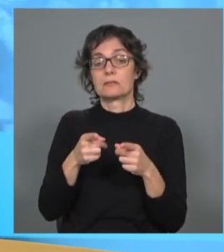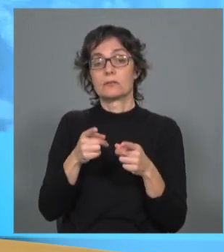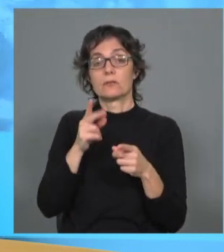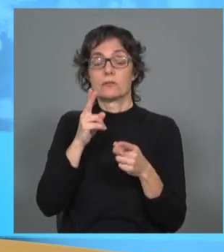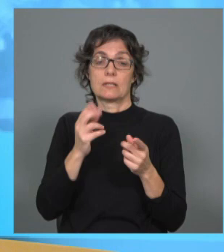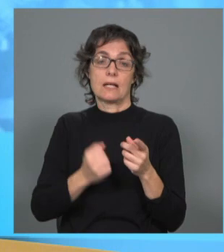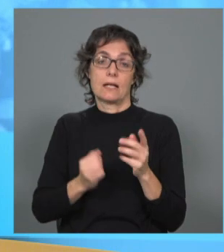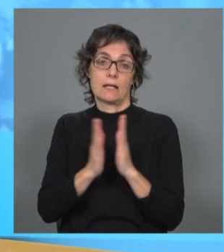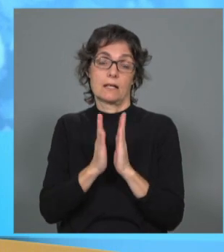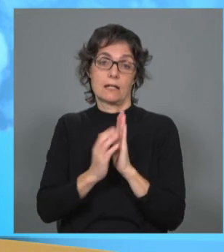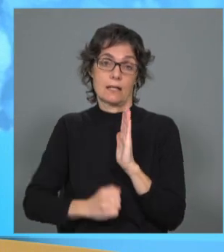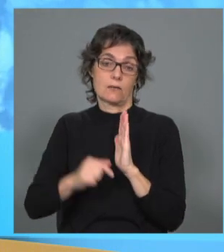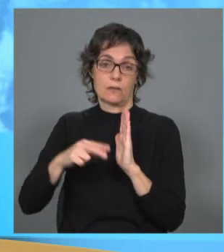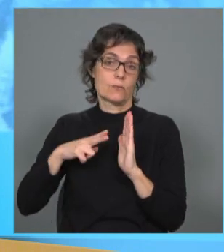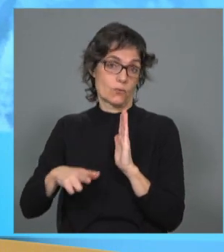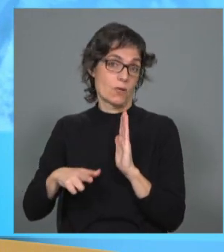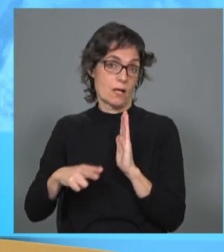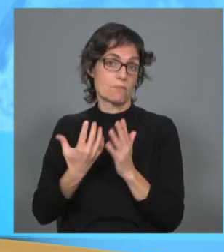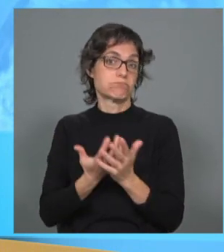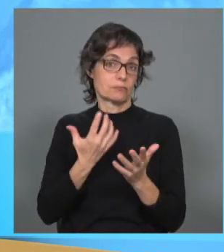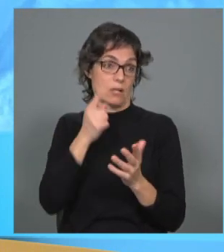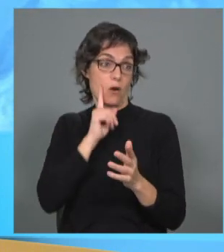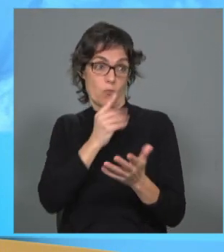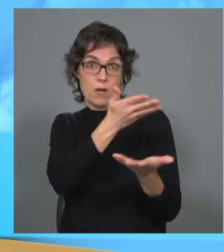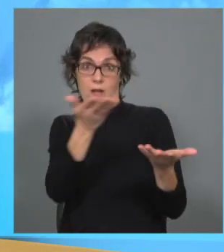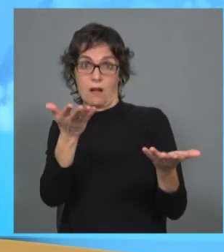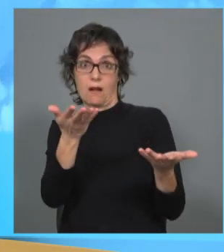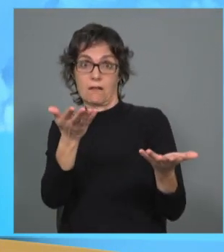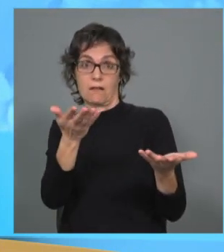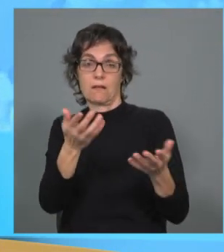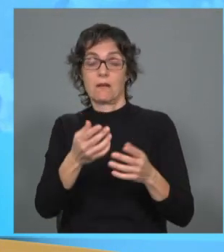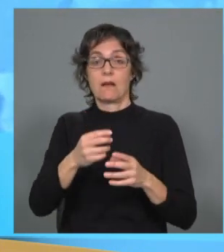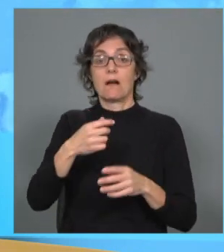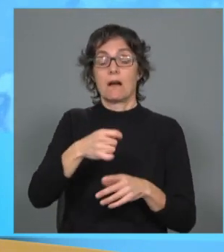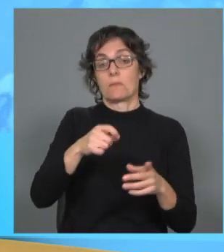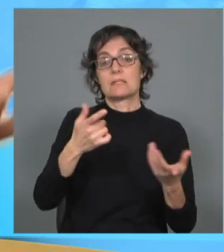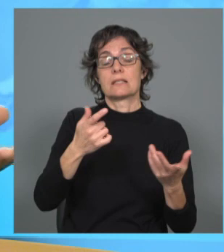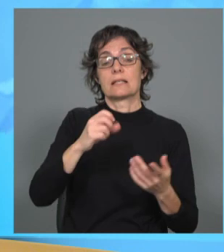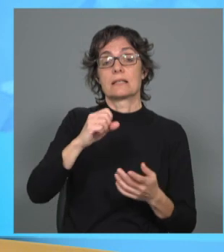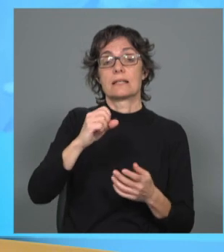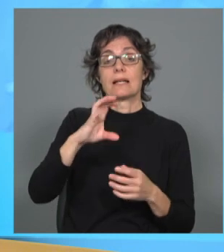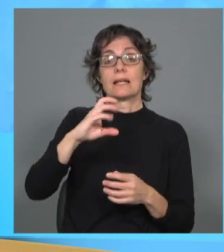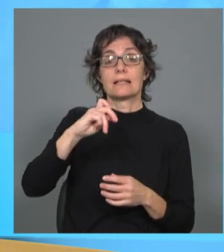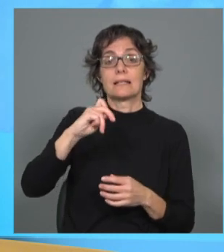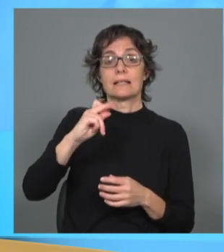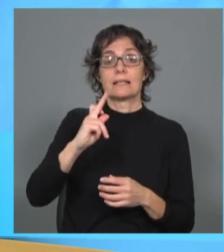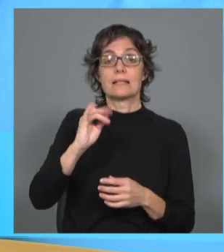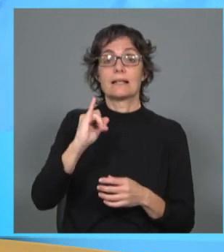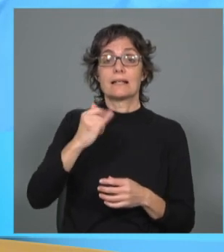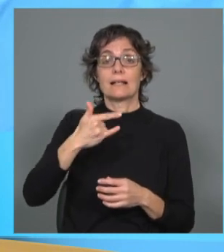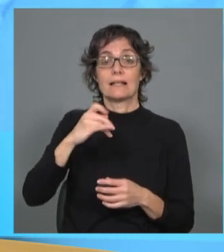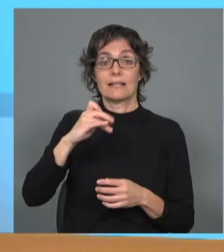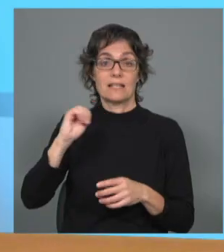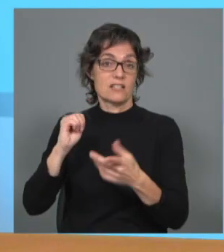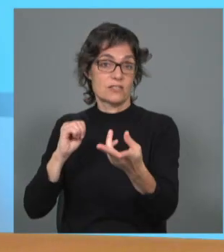já há bastantes, diria assim, que são desempenhados por mulheres. Falo da Presidente da Caritas, falo diretores de secretariados nacionais. É